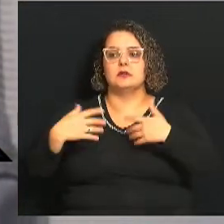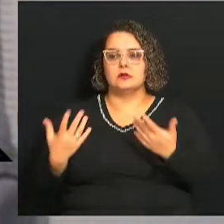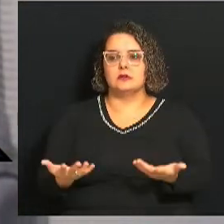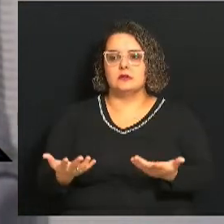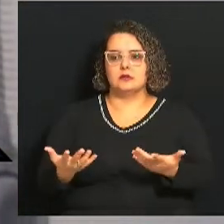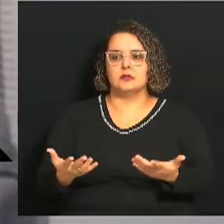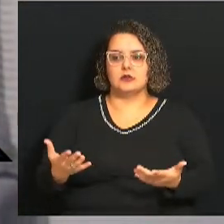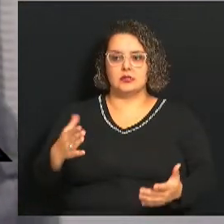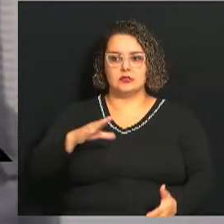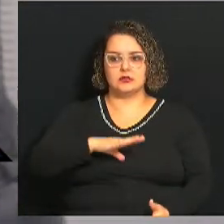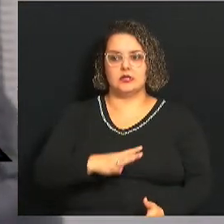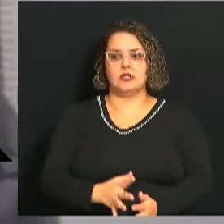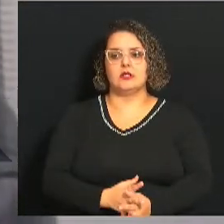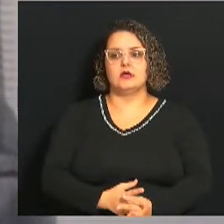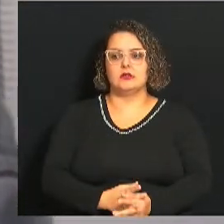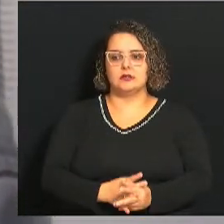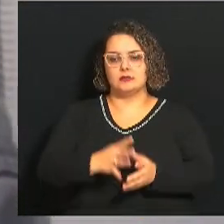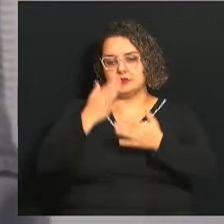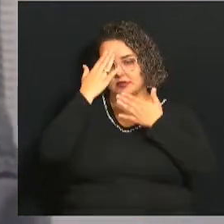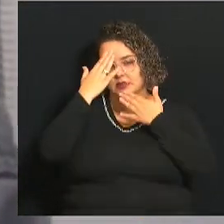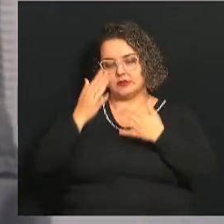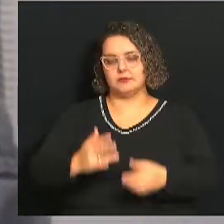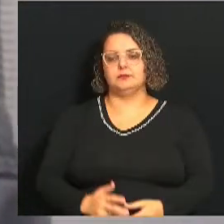cidade? Obrigado.